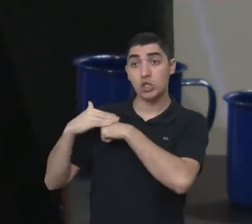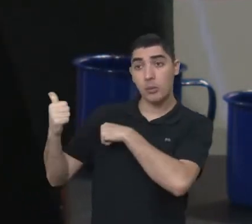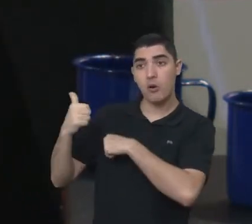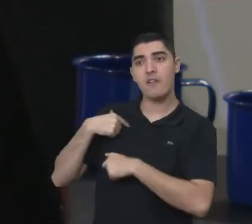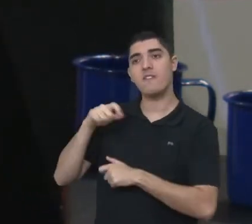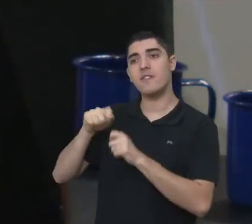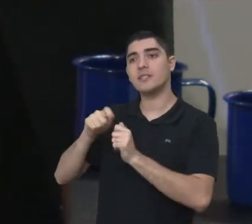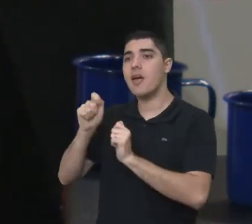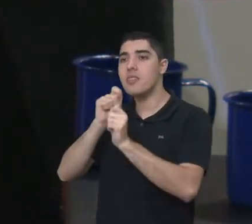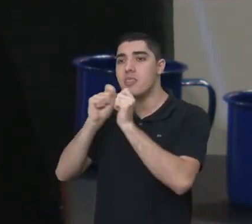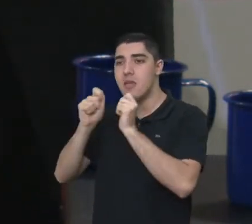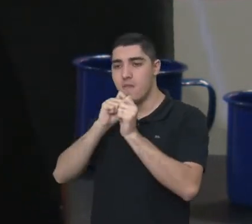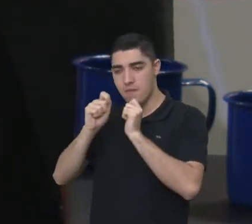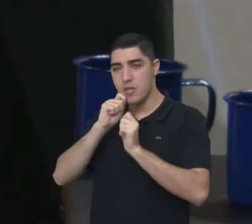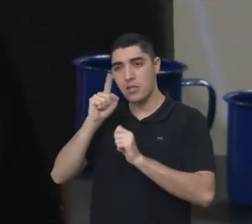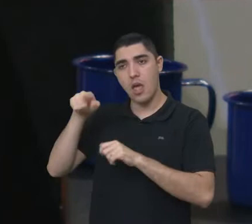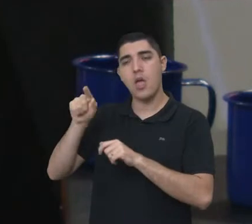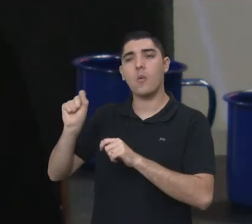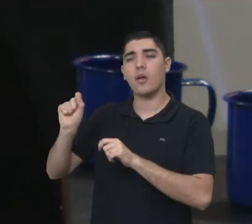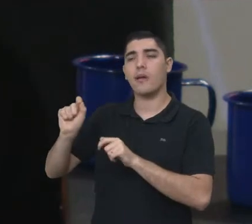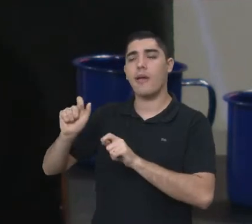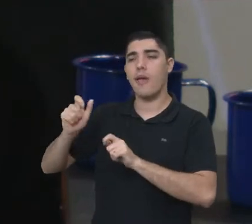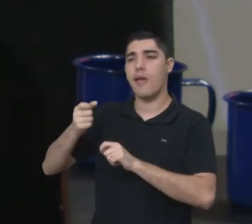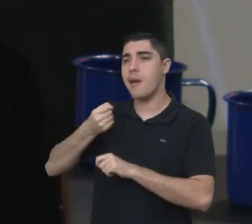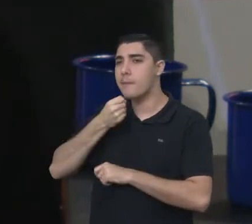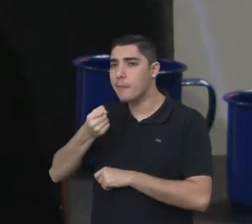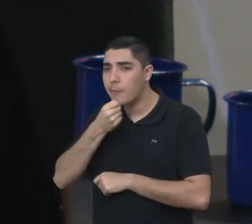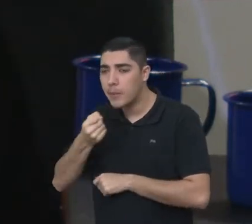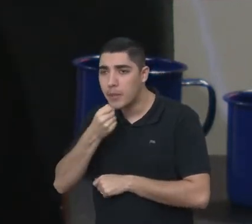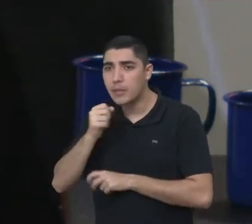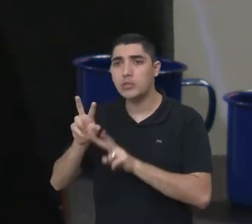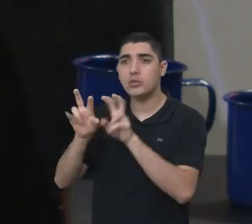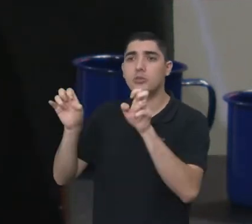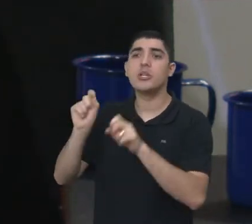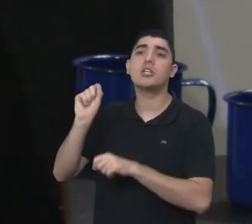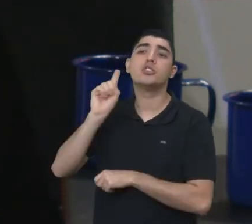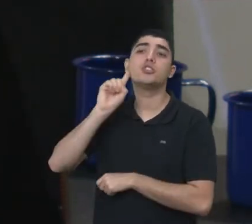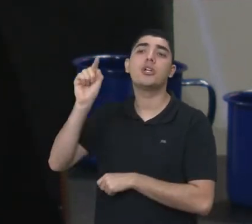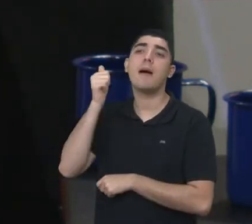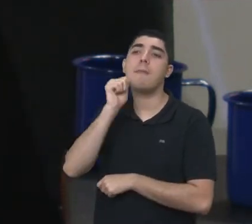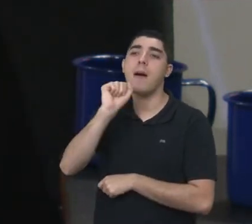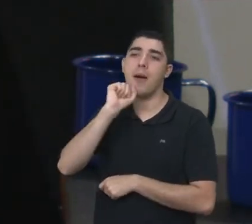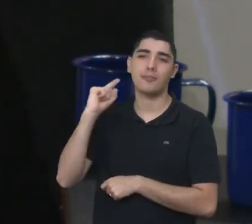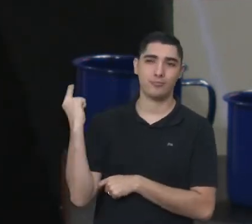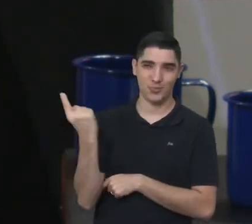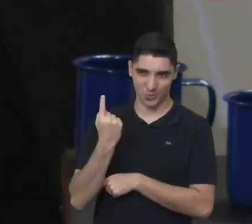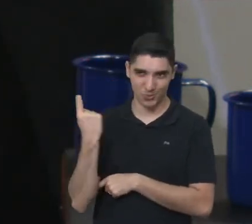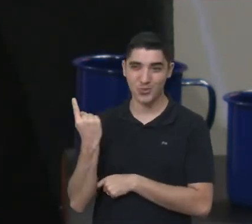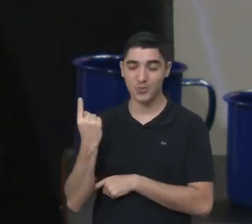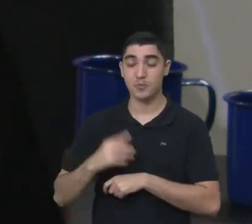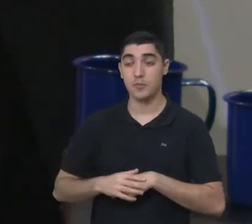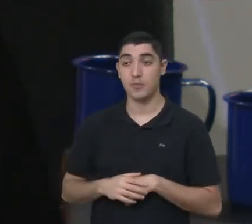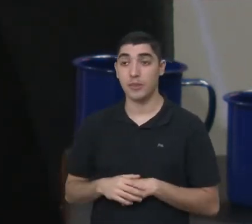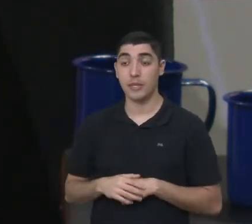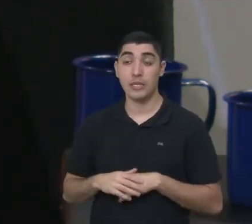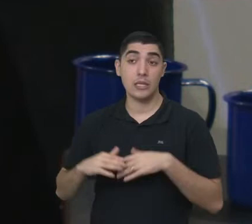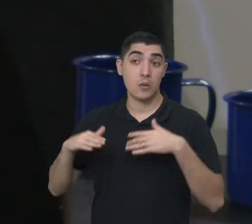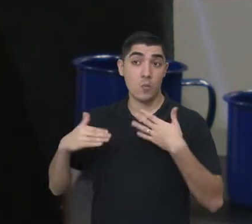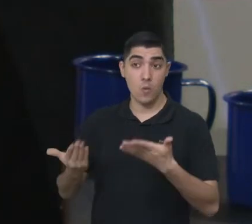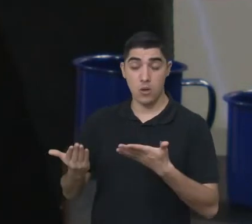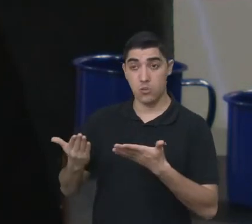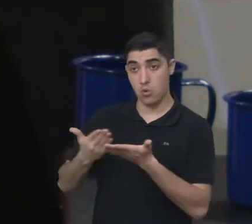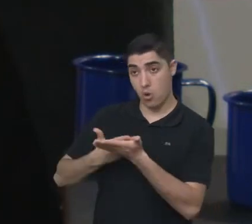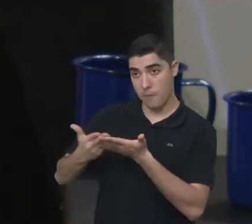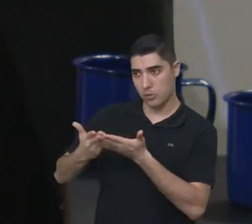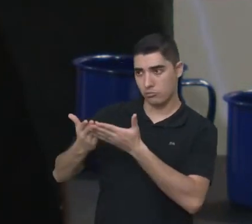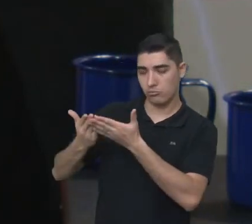fazer uma entrevista, que foi uma matéria sobre dicas de presente do Dia das Mães, né? E quando foi ao